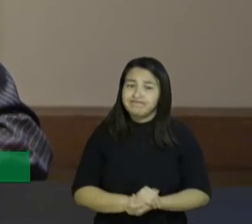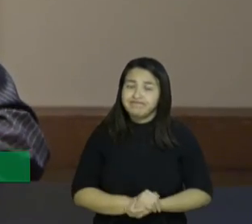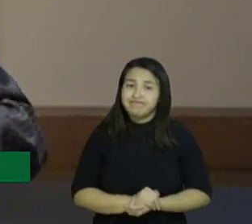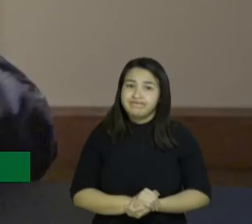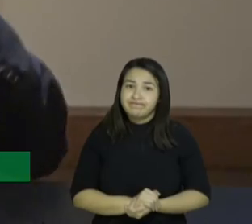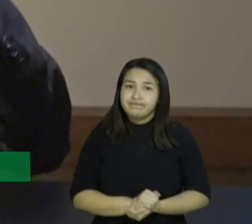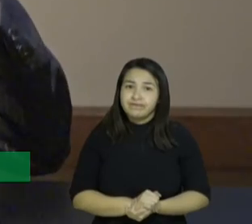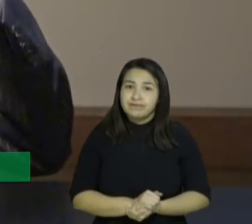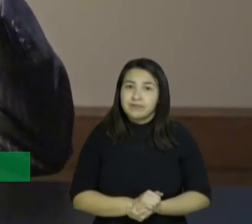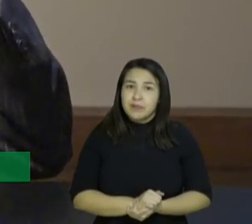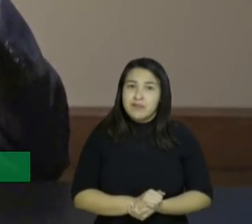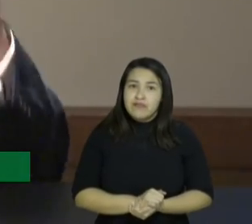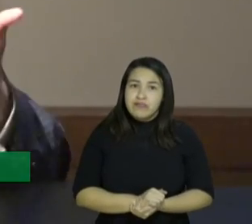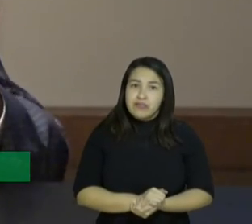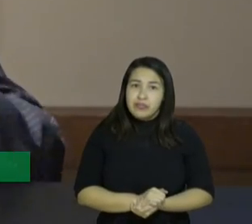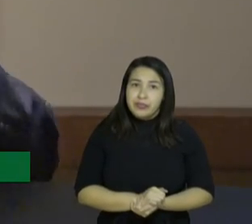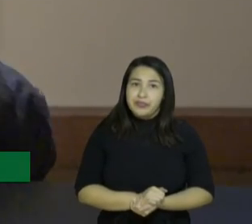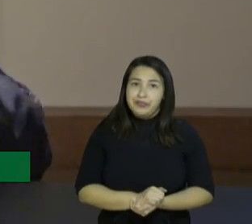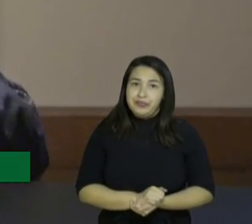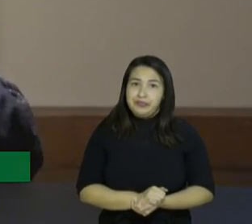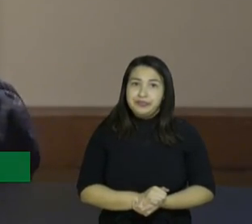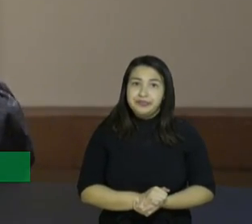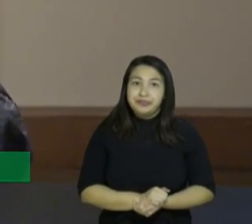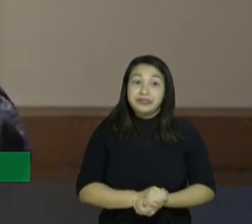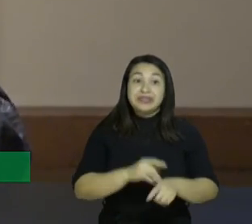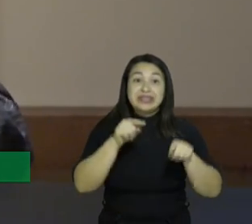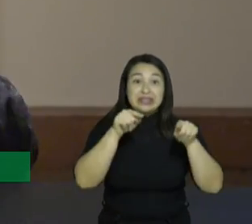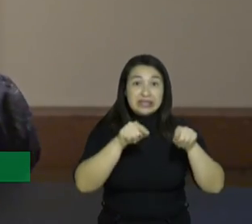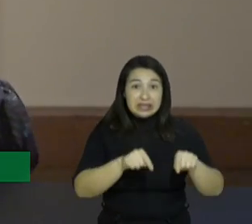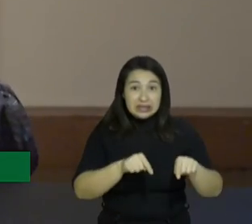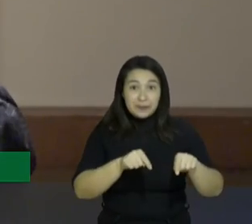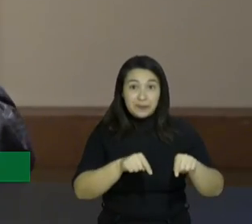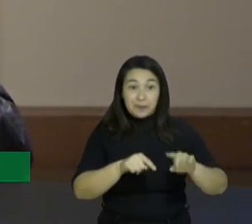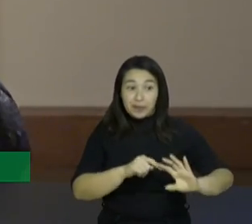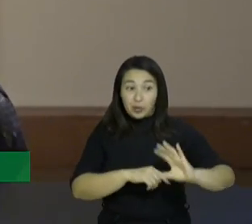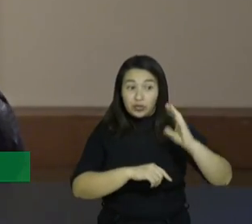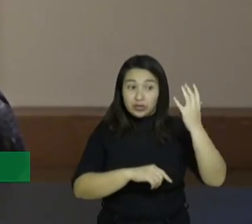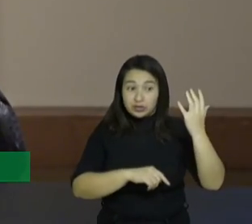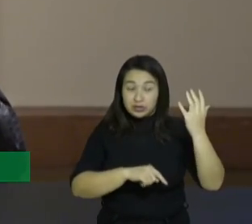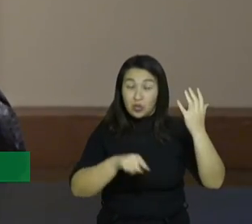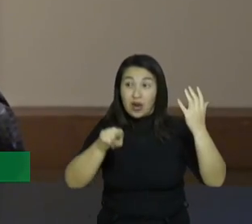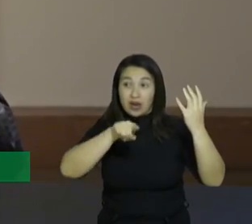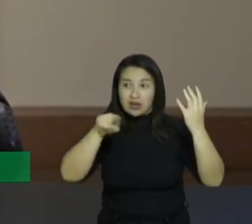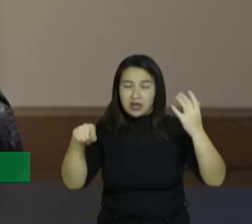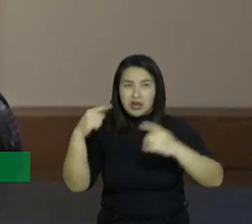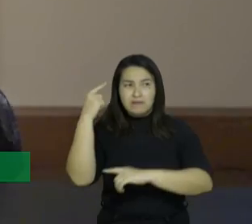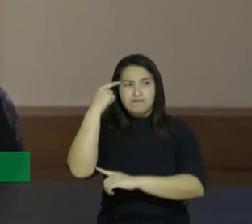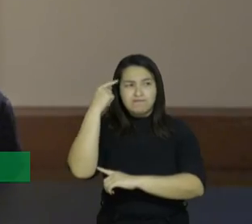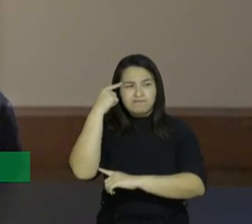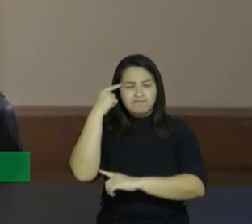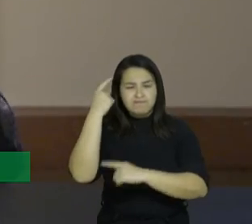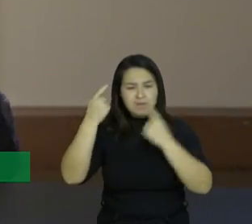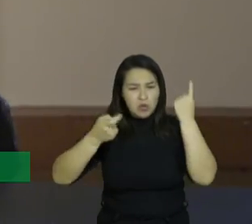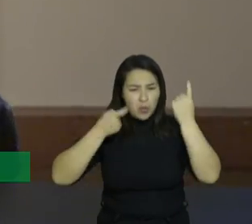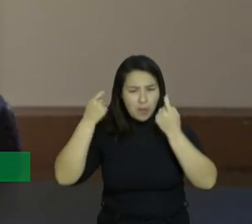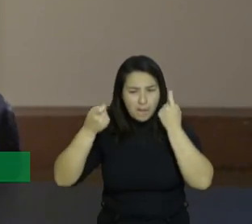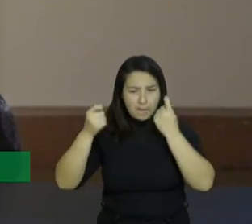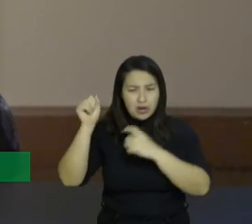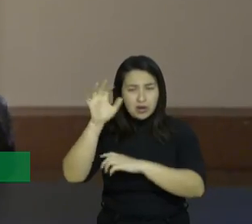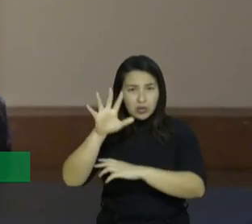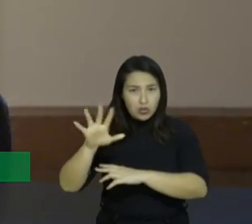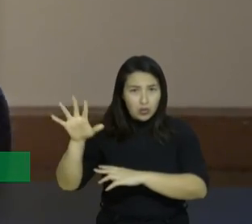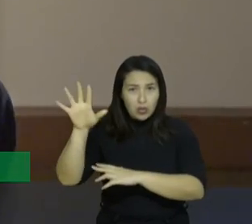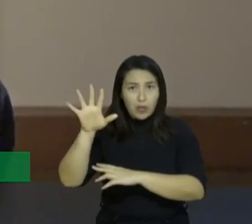Brasil e é daí desse contexto e surge a preocupação na Europa de que a União